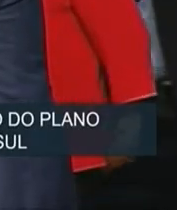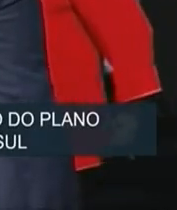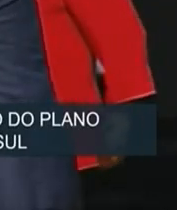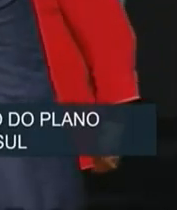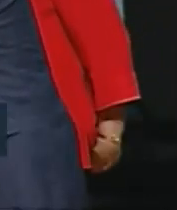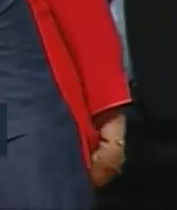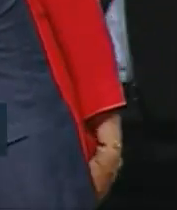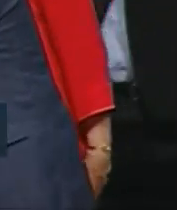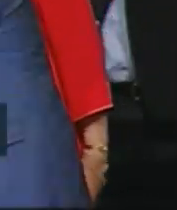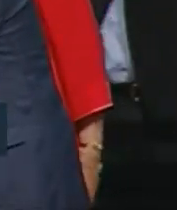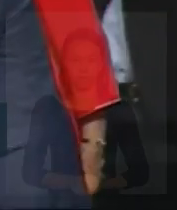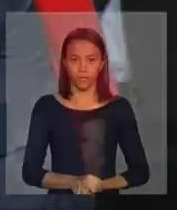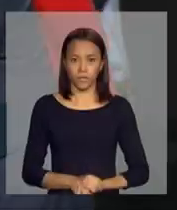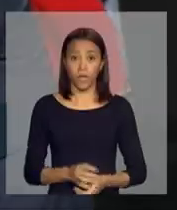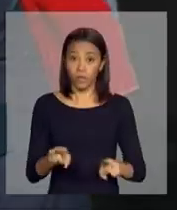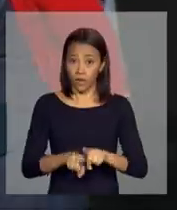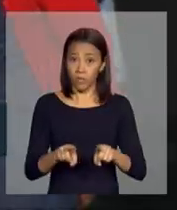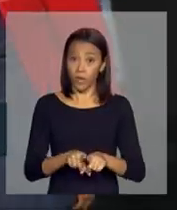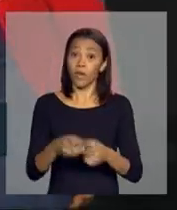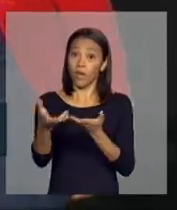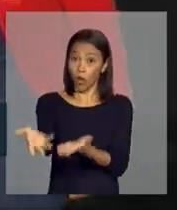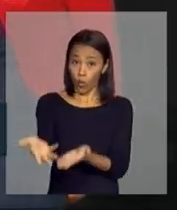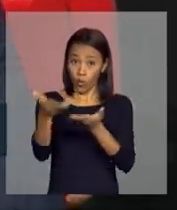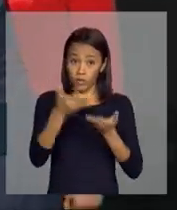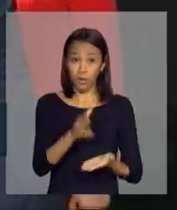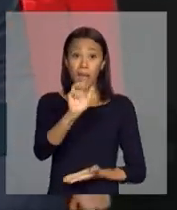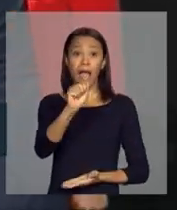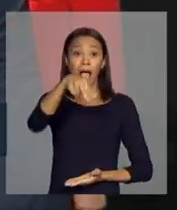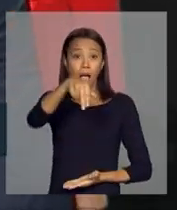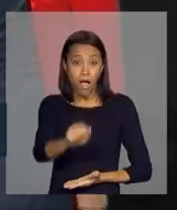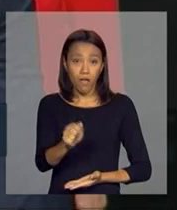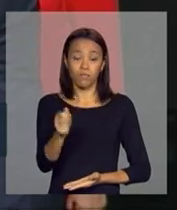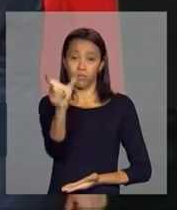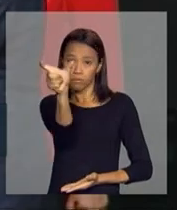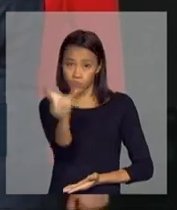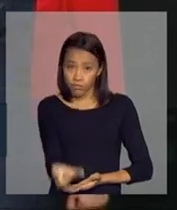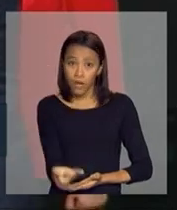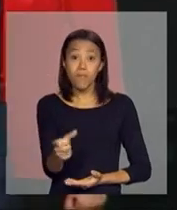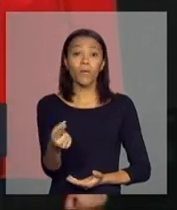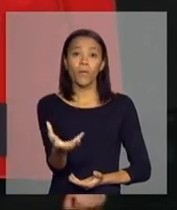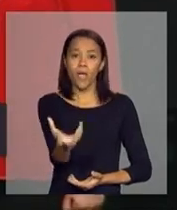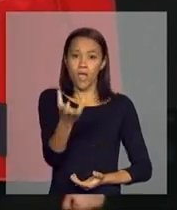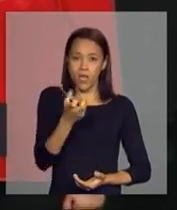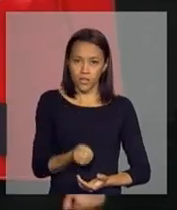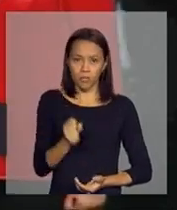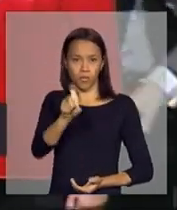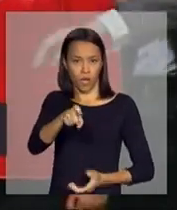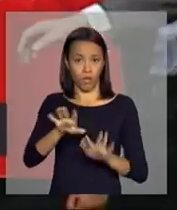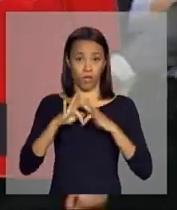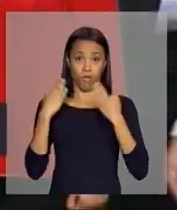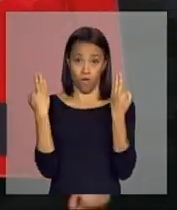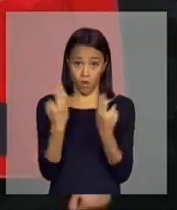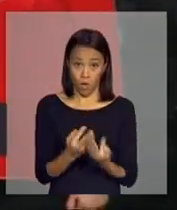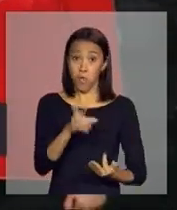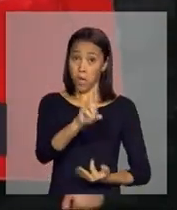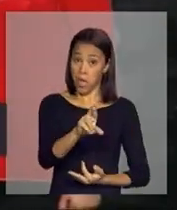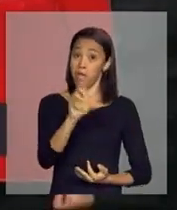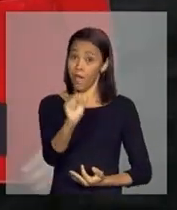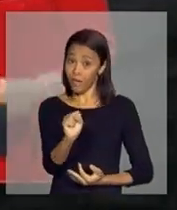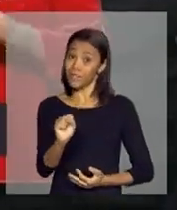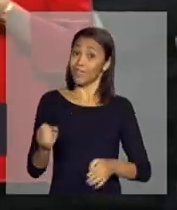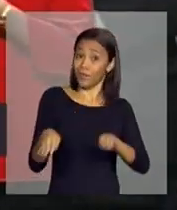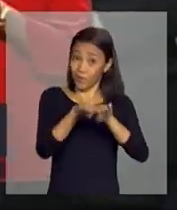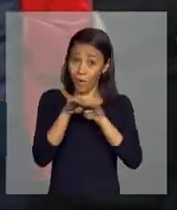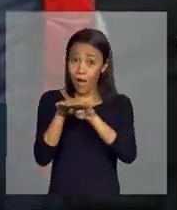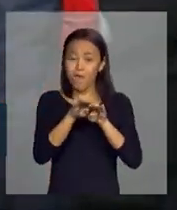Convidamos também a senhora Ana Claudete dos Santos Gonçalves para receber o cartão do Bolsa Família com RS Mais Igual